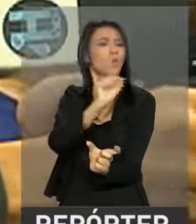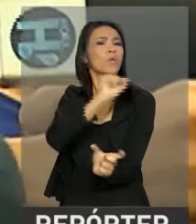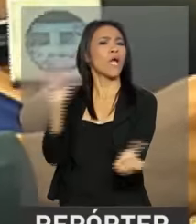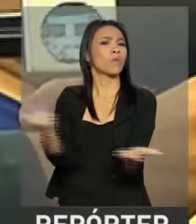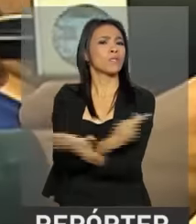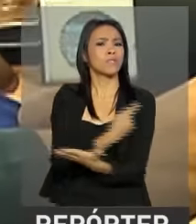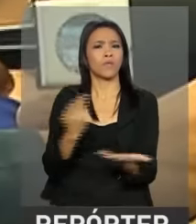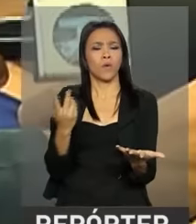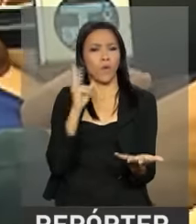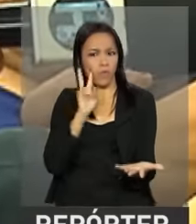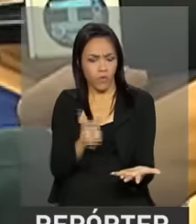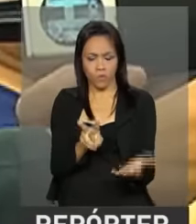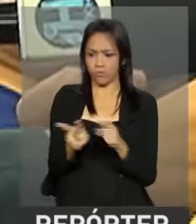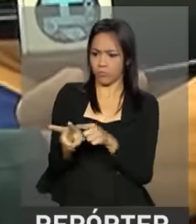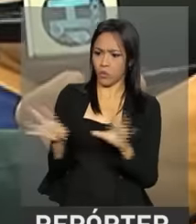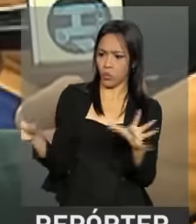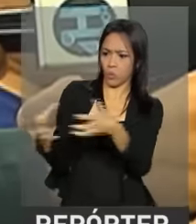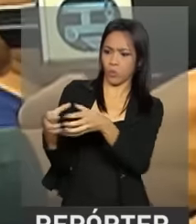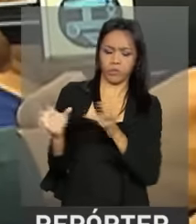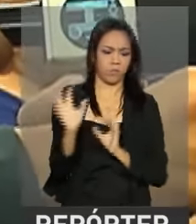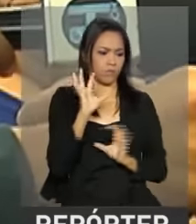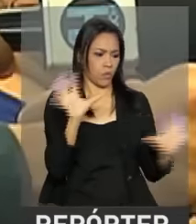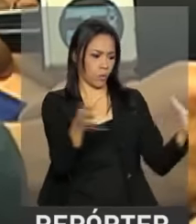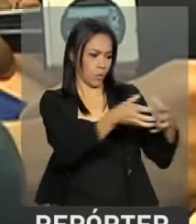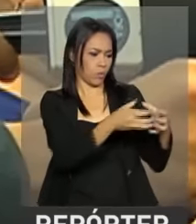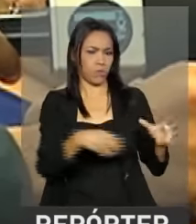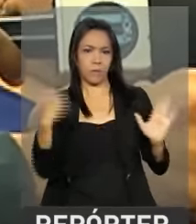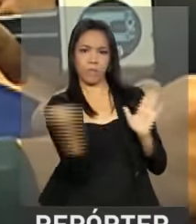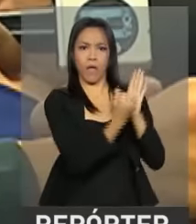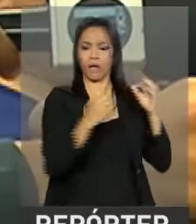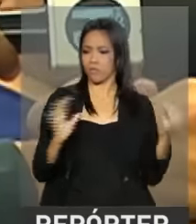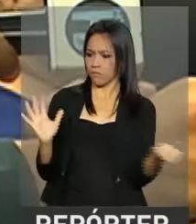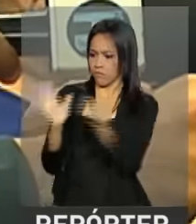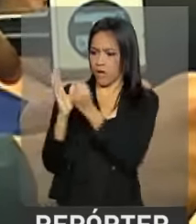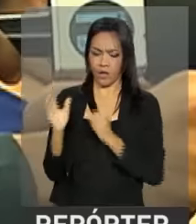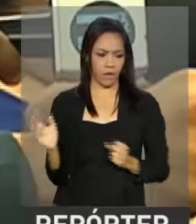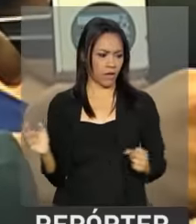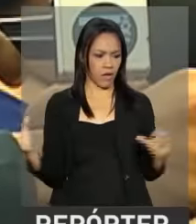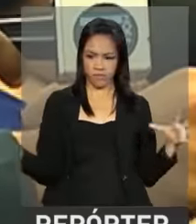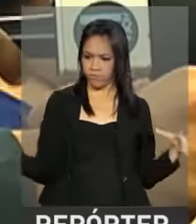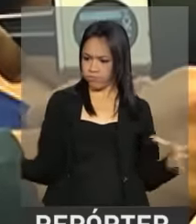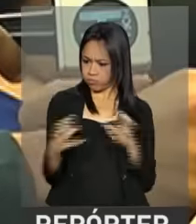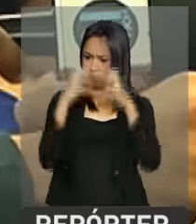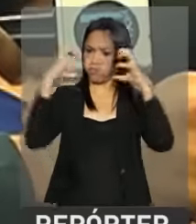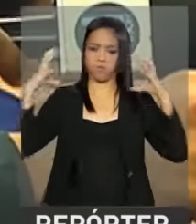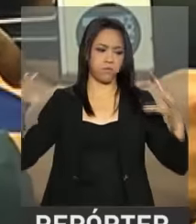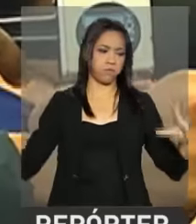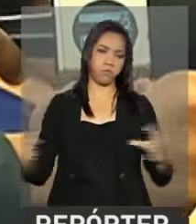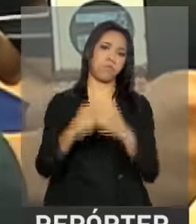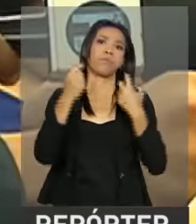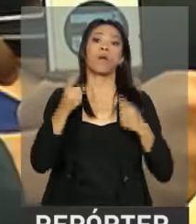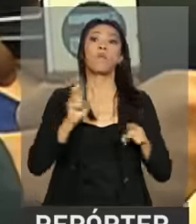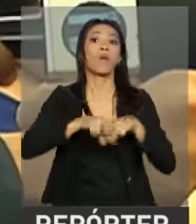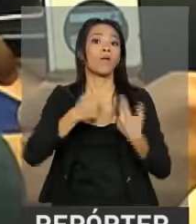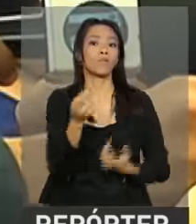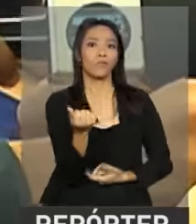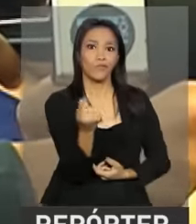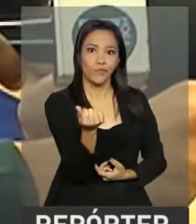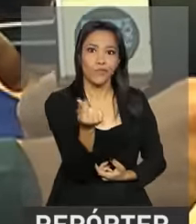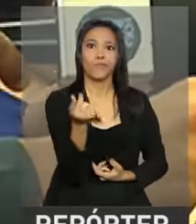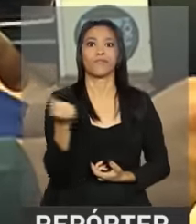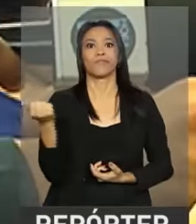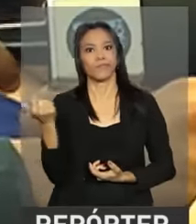outra por quê Porque uma é tem uma sigla E outra tem outra sigla não porque cada uma quer ganhar mais dinheiro do que a outra a briga é